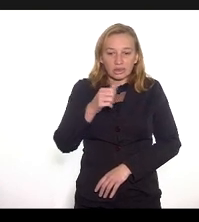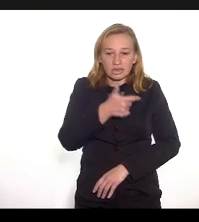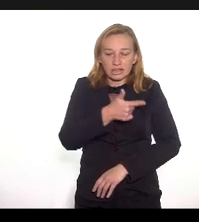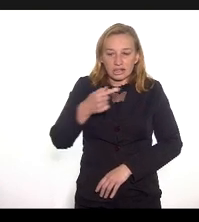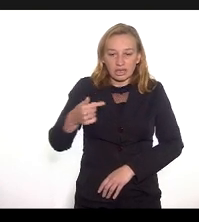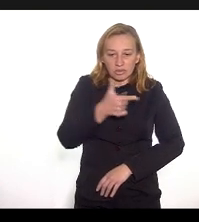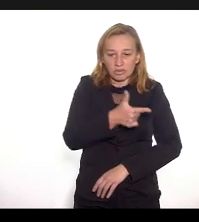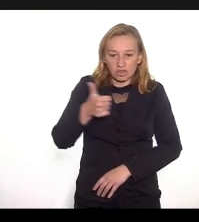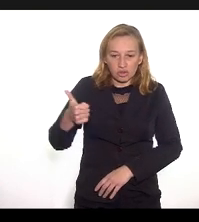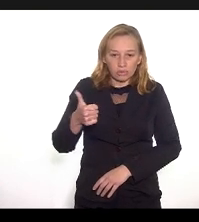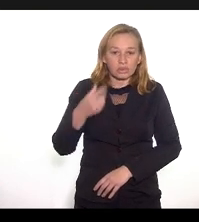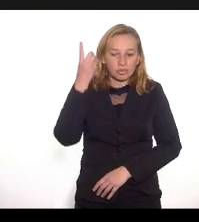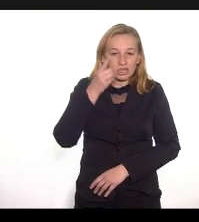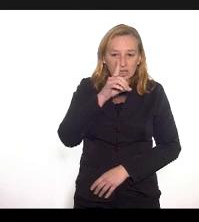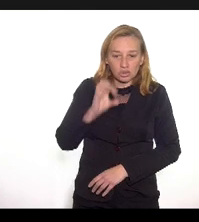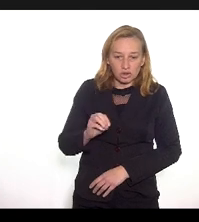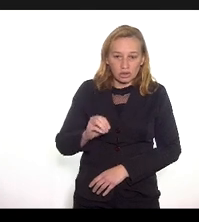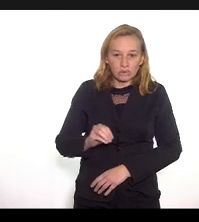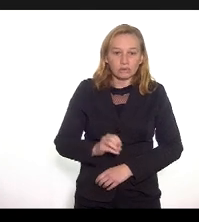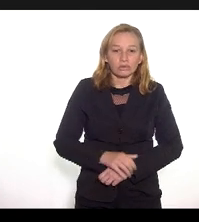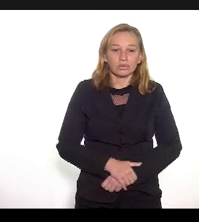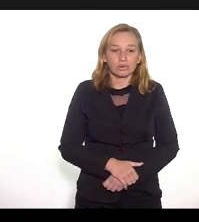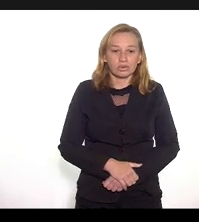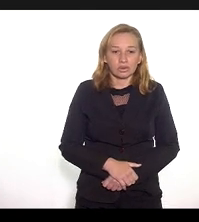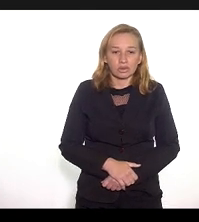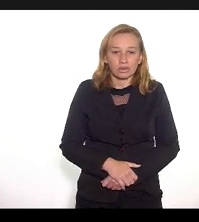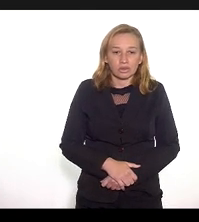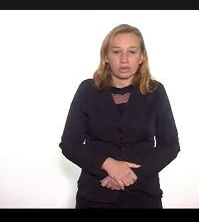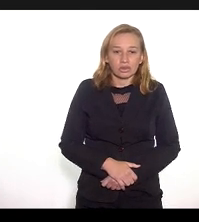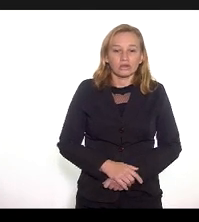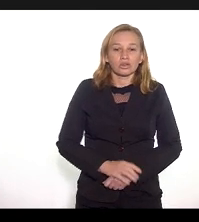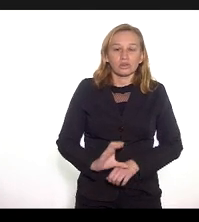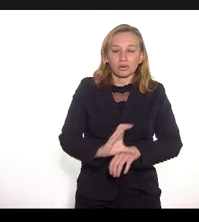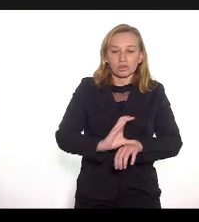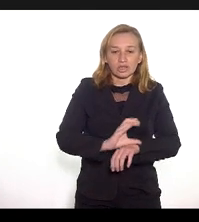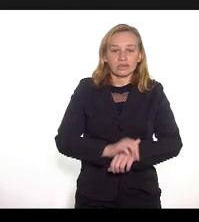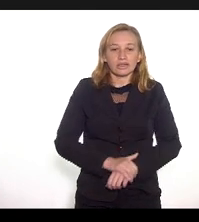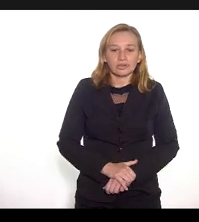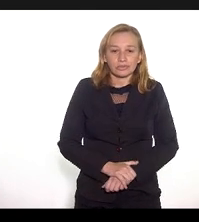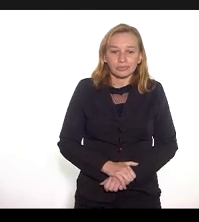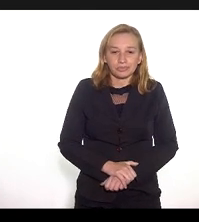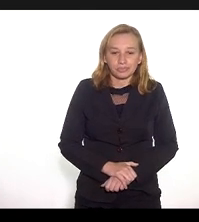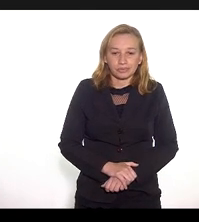4017/2021, na autoria do deputado Dionísio Lins, o parecer é pela constitucionalidade.